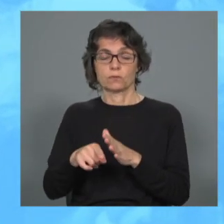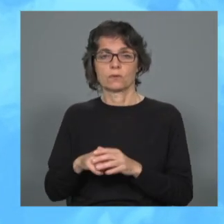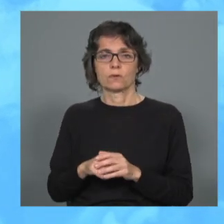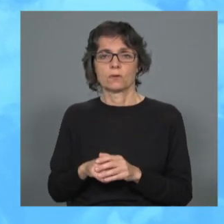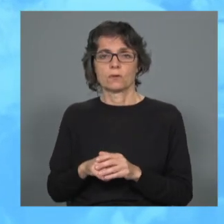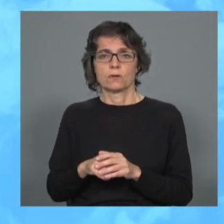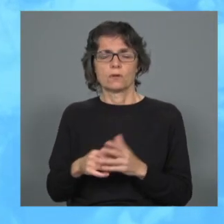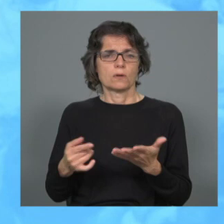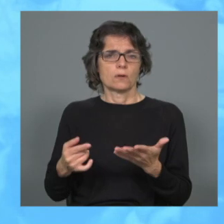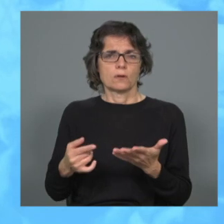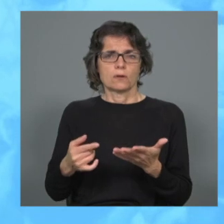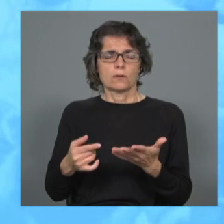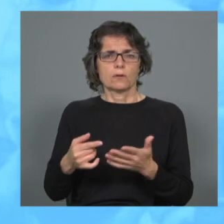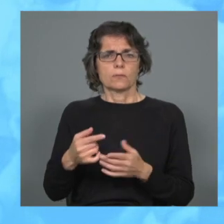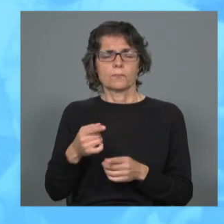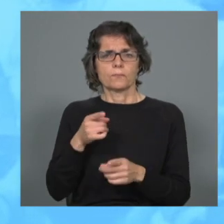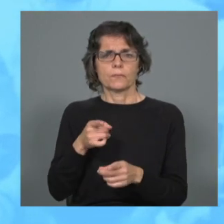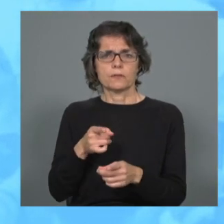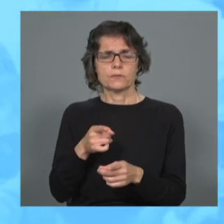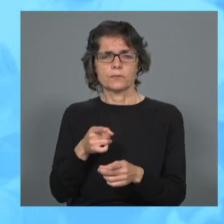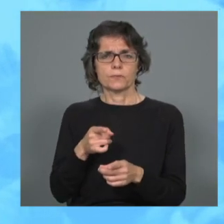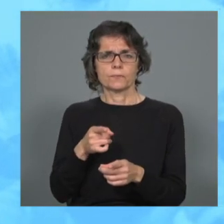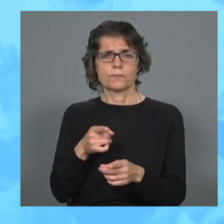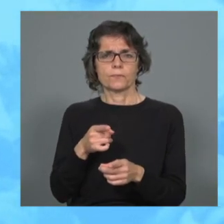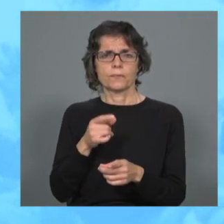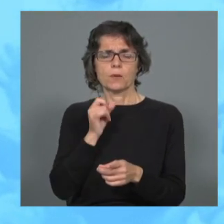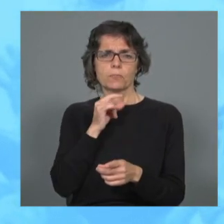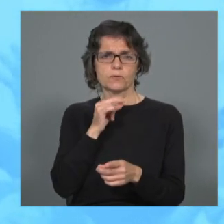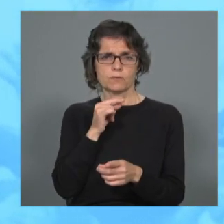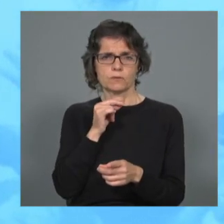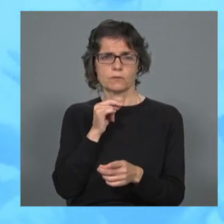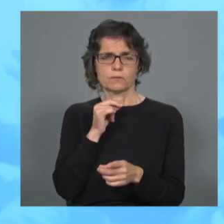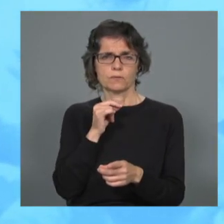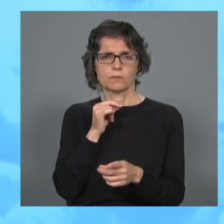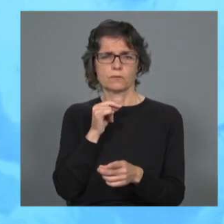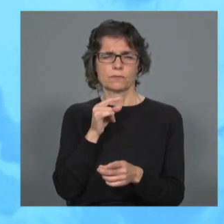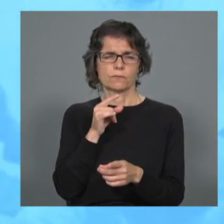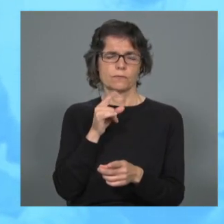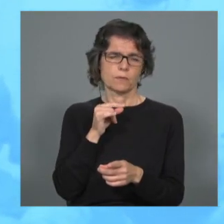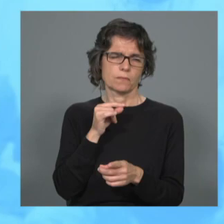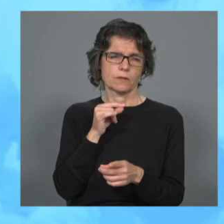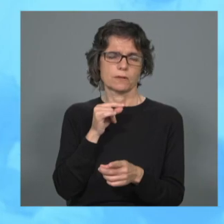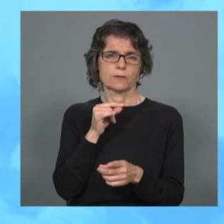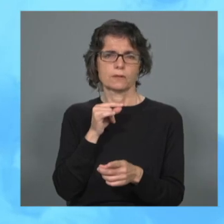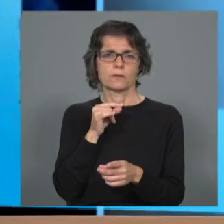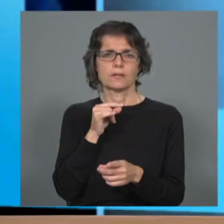conseguiu que de facto contrariar algumas... que a opção pelo aborto não fosse